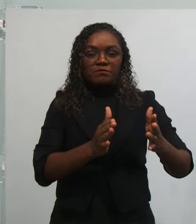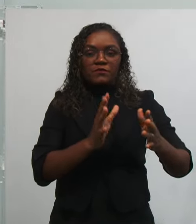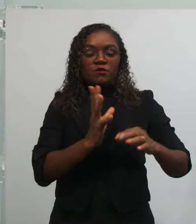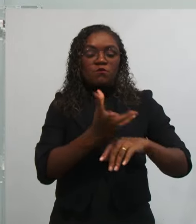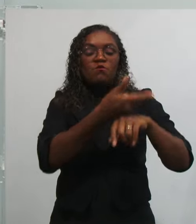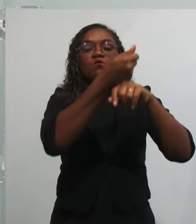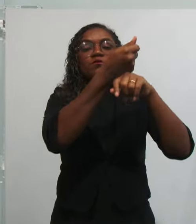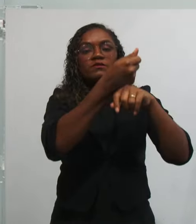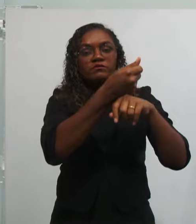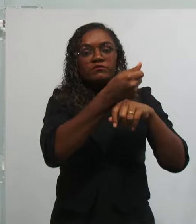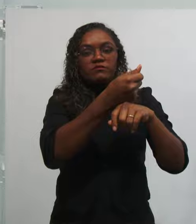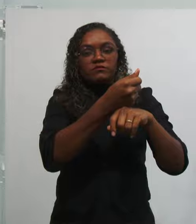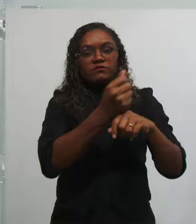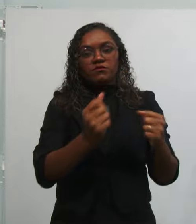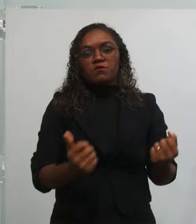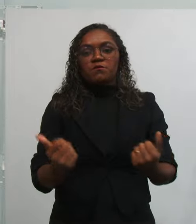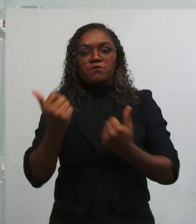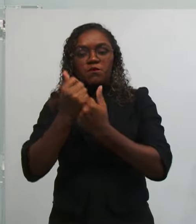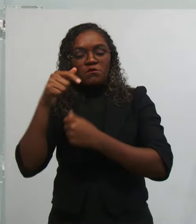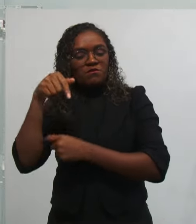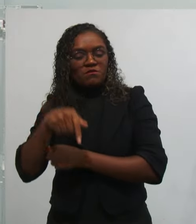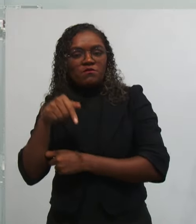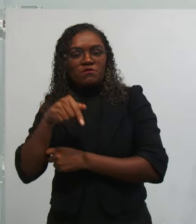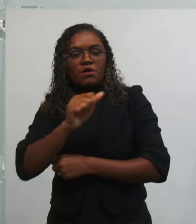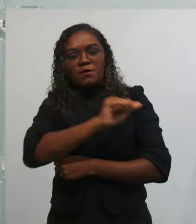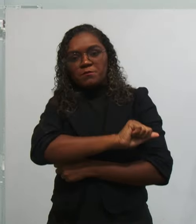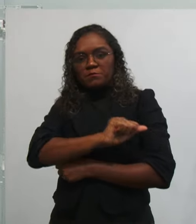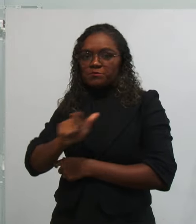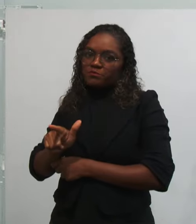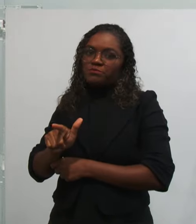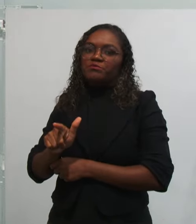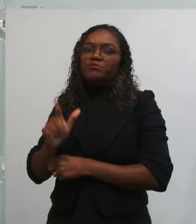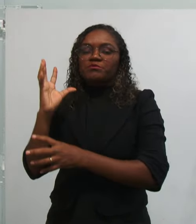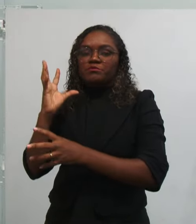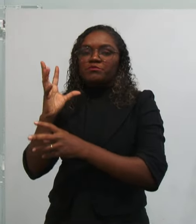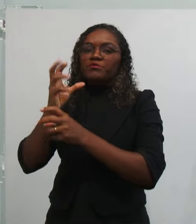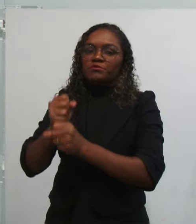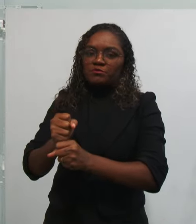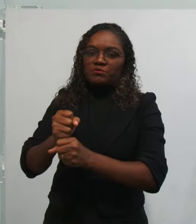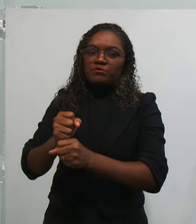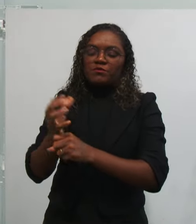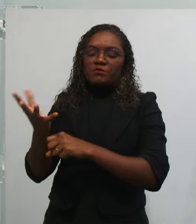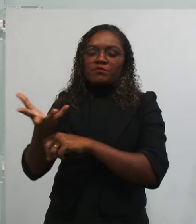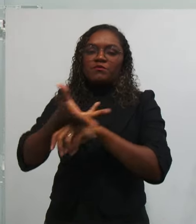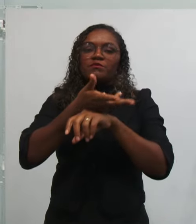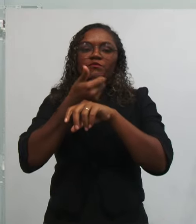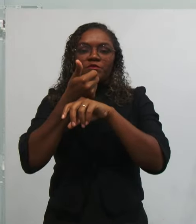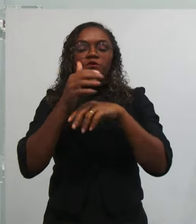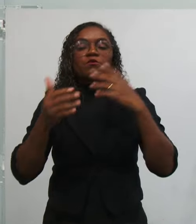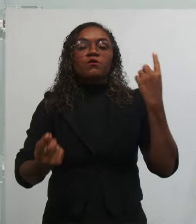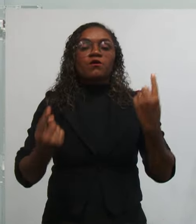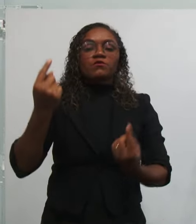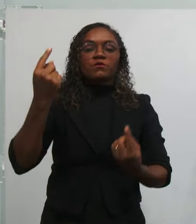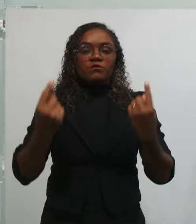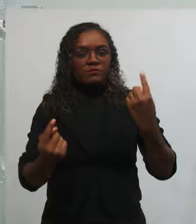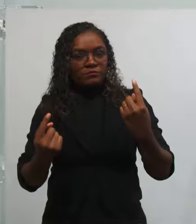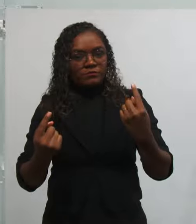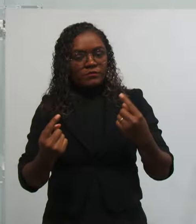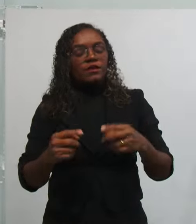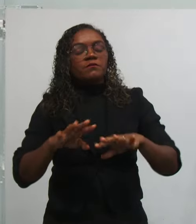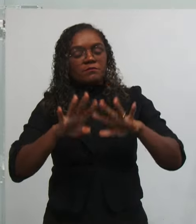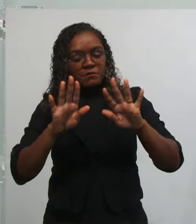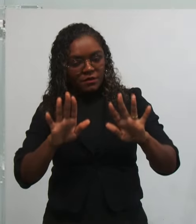aí eu quero te lembrar da nossa aula anterior que a gente conversou sobre que há muita eh eh é muito